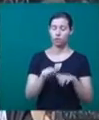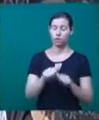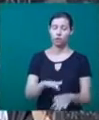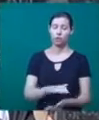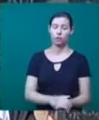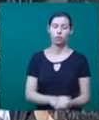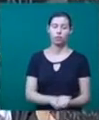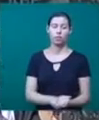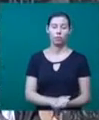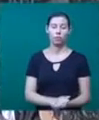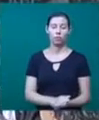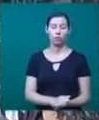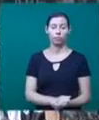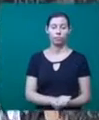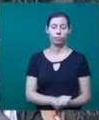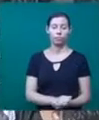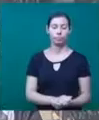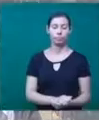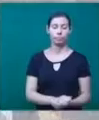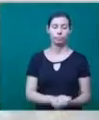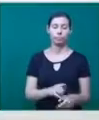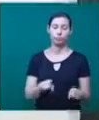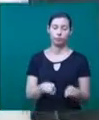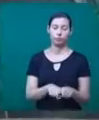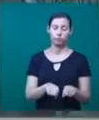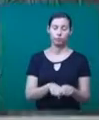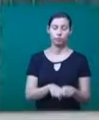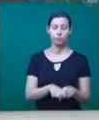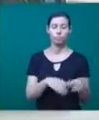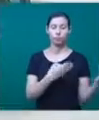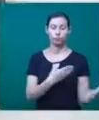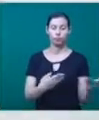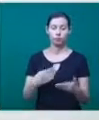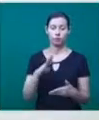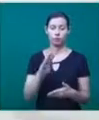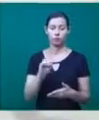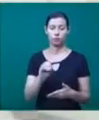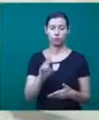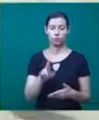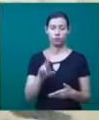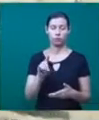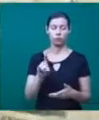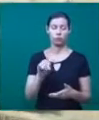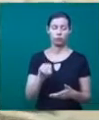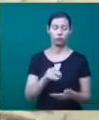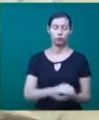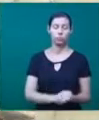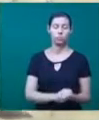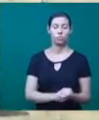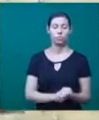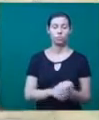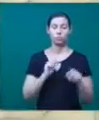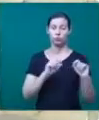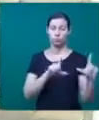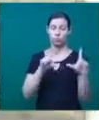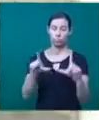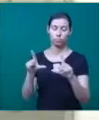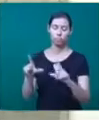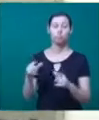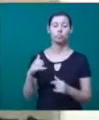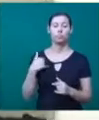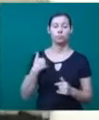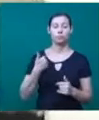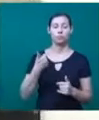4 mostras. Também nós vamos participar em Bordeaux, também de uma exposição vinculada à comemoração dos 10 anos